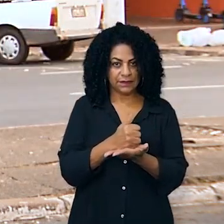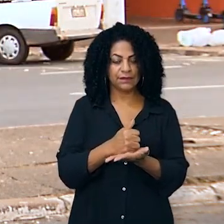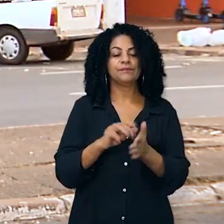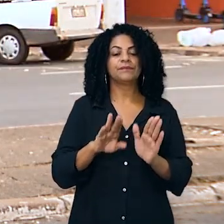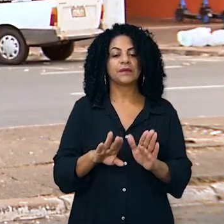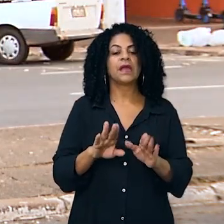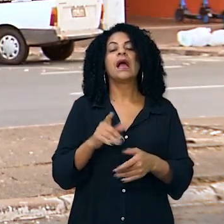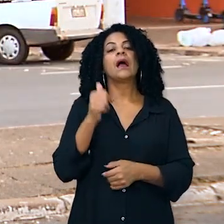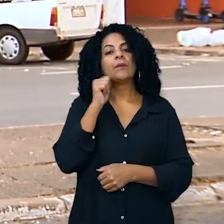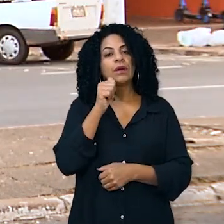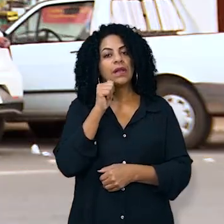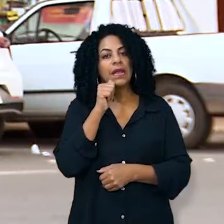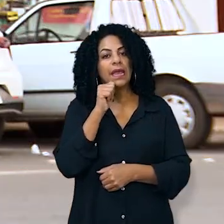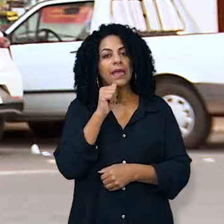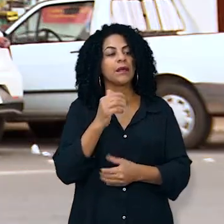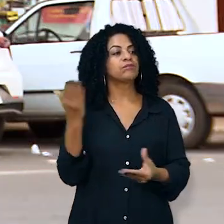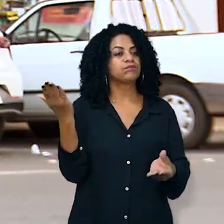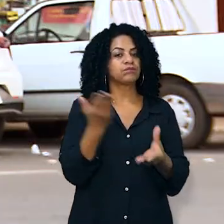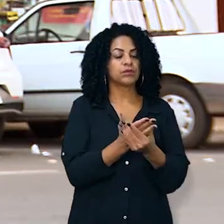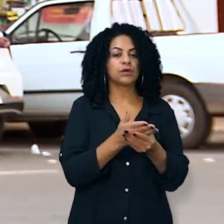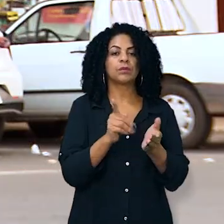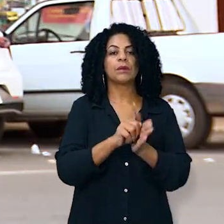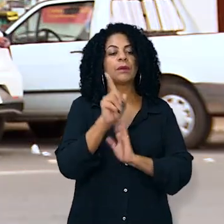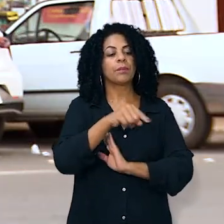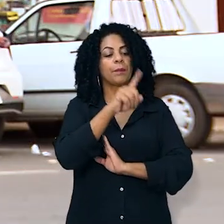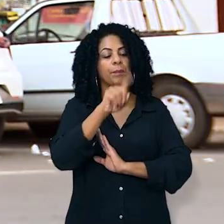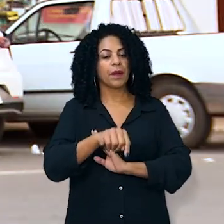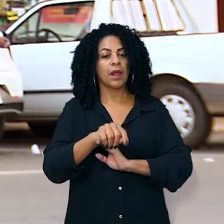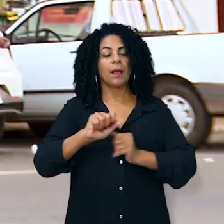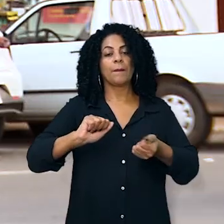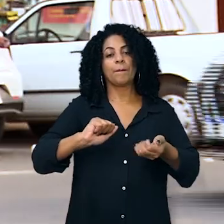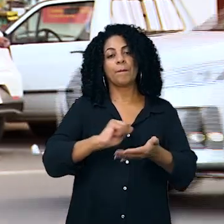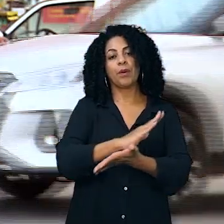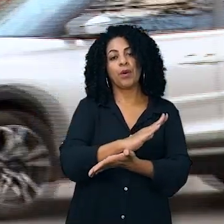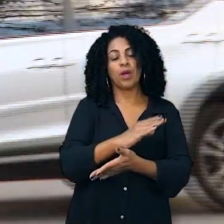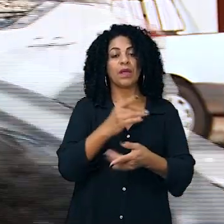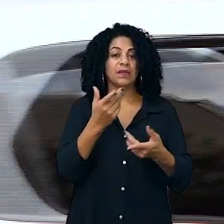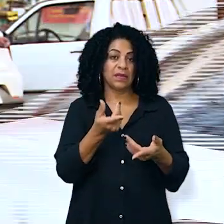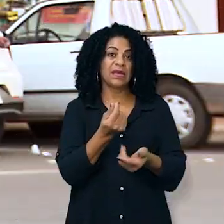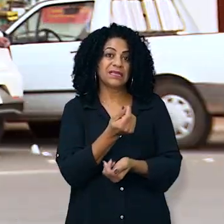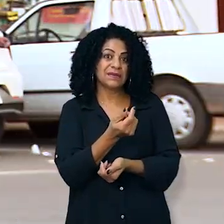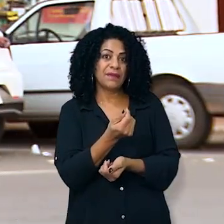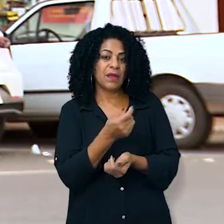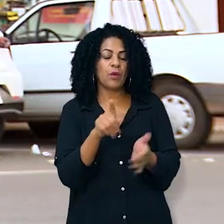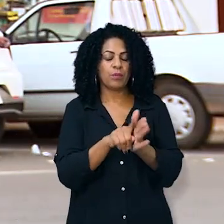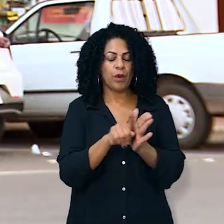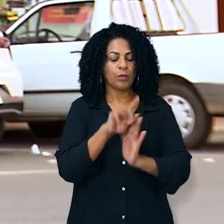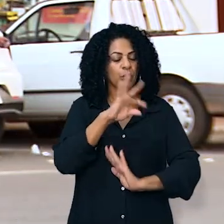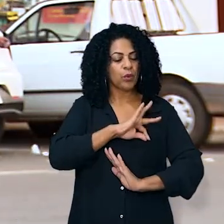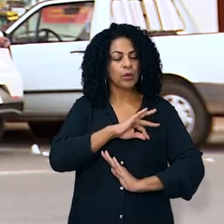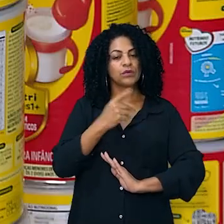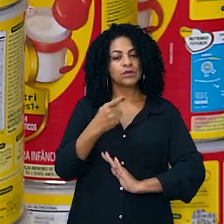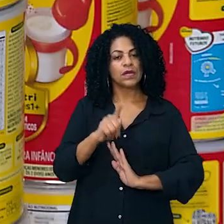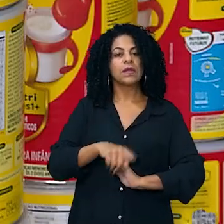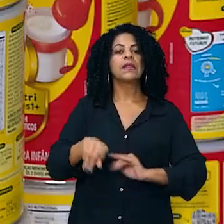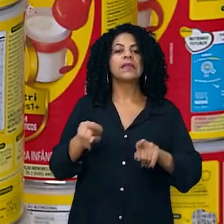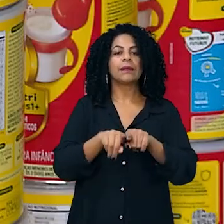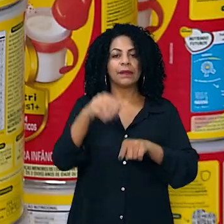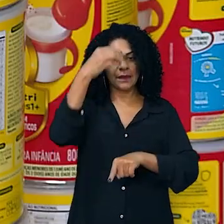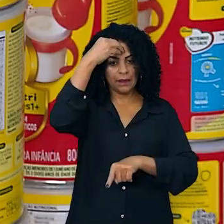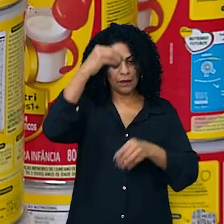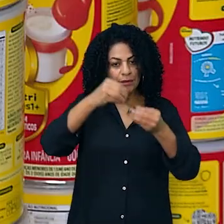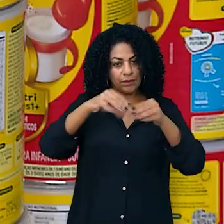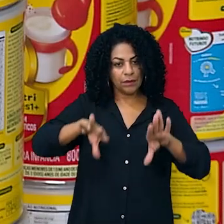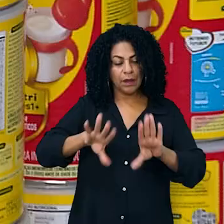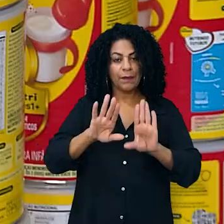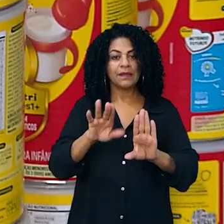ação trabalhista para tentar anular a dispensa por justa causa e receber indenização por danos morais. A empregada contou